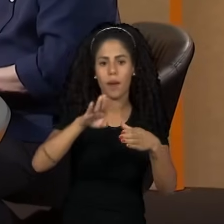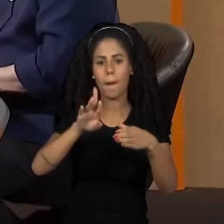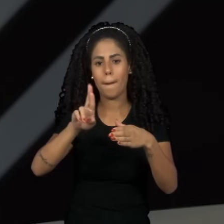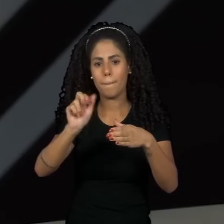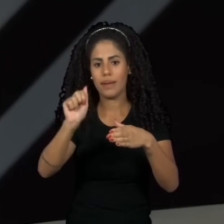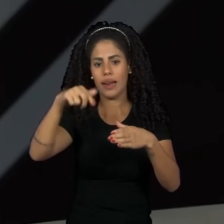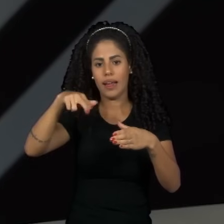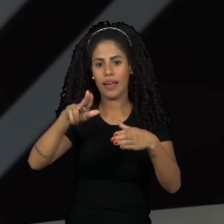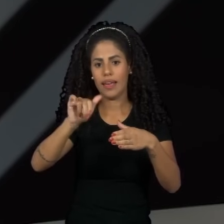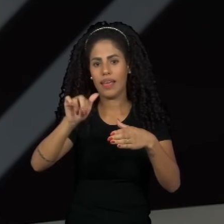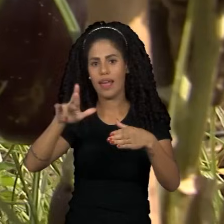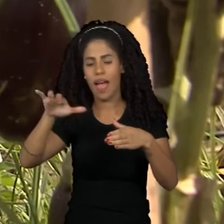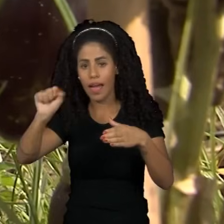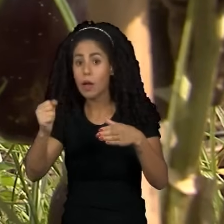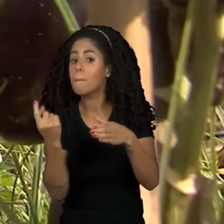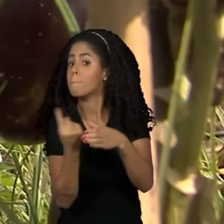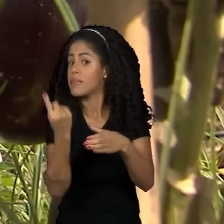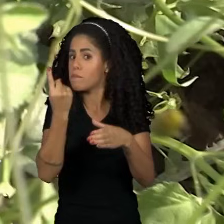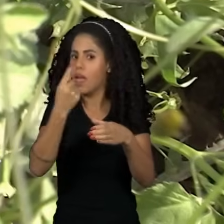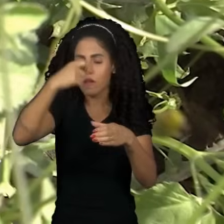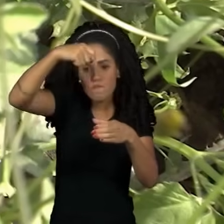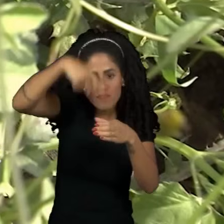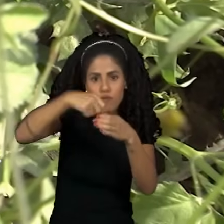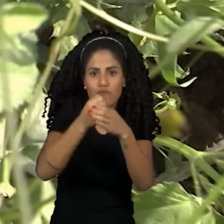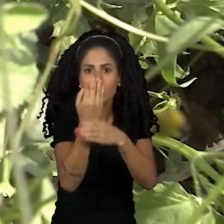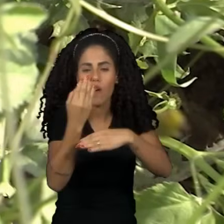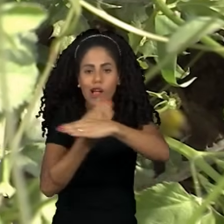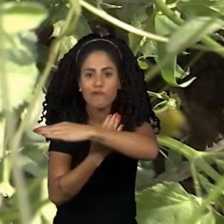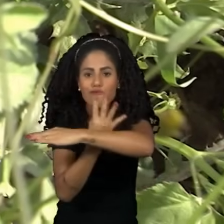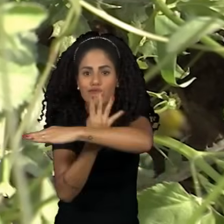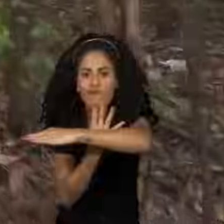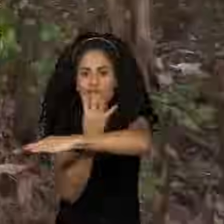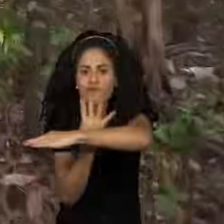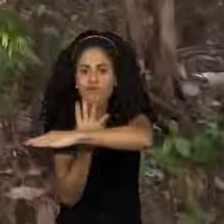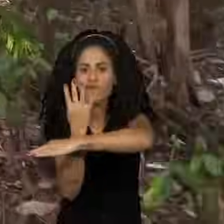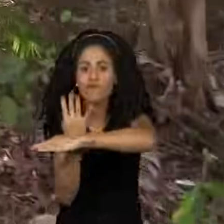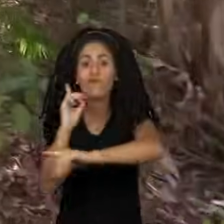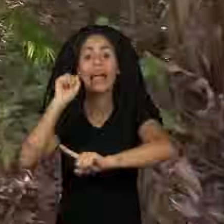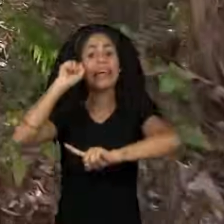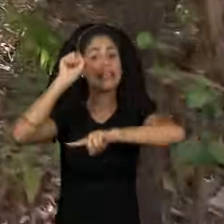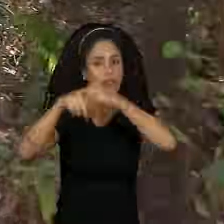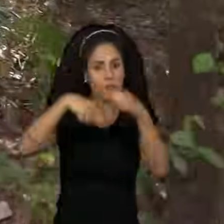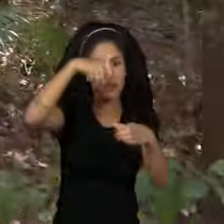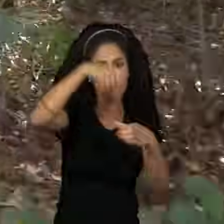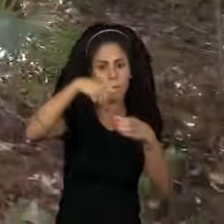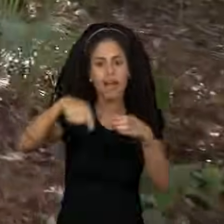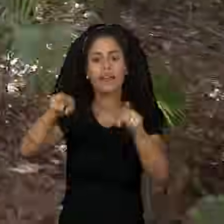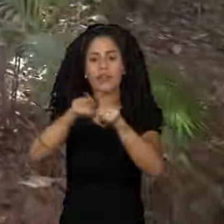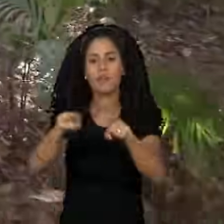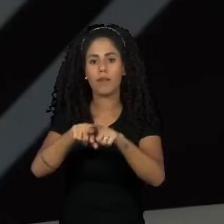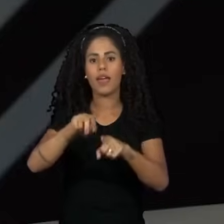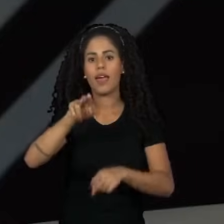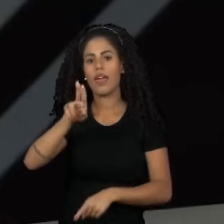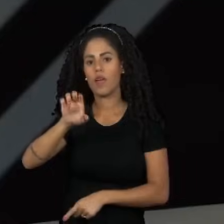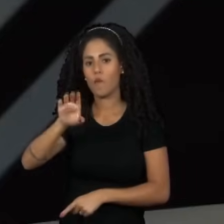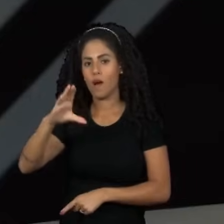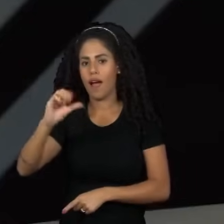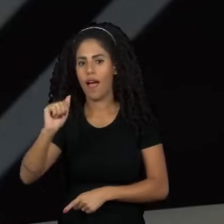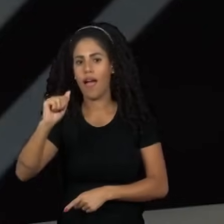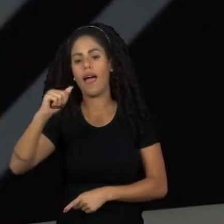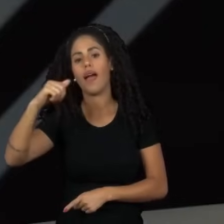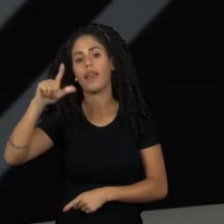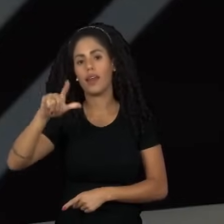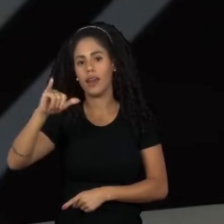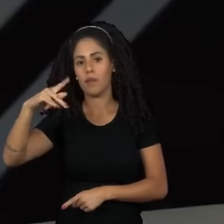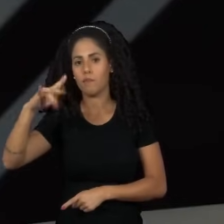braquiária, primeiro, e algumas leguminosas, e depois vamos plantar eucalipto, sem adubo, não precisa